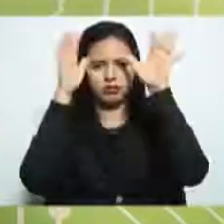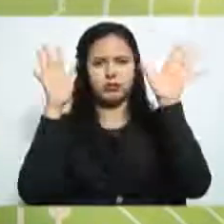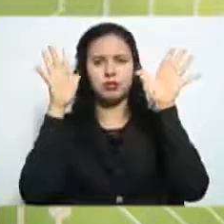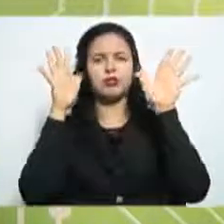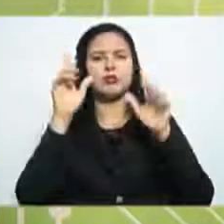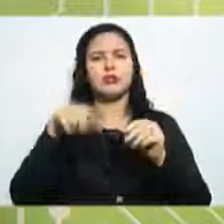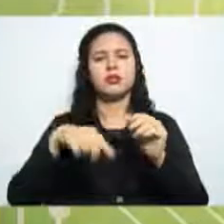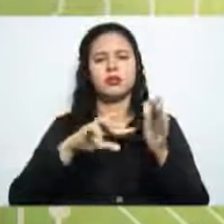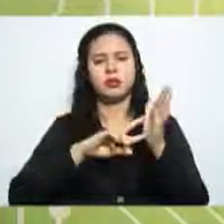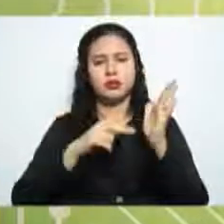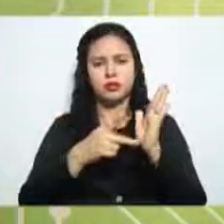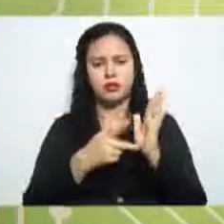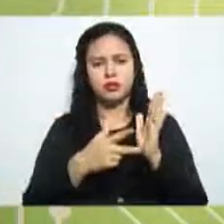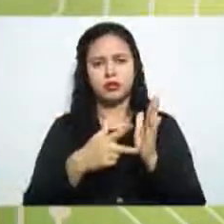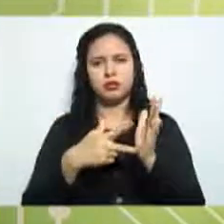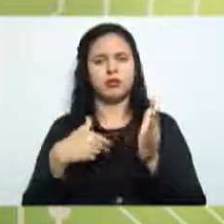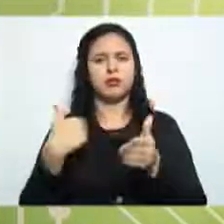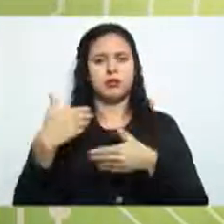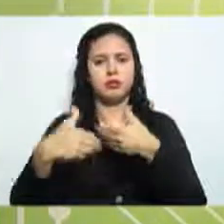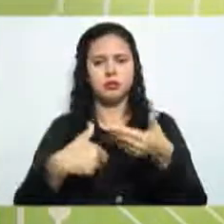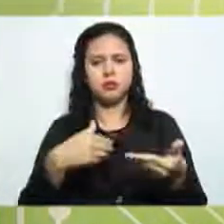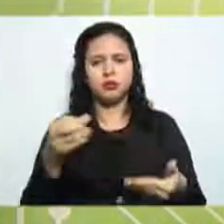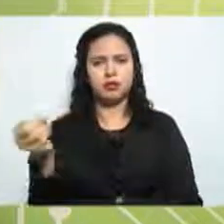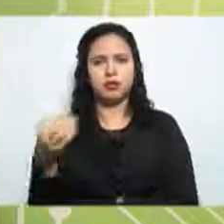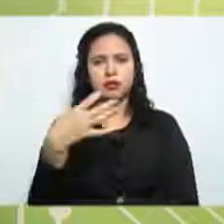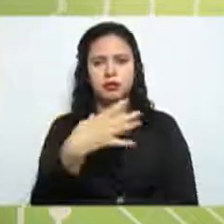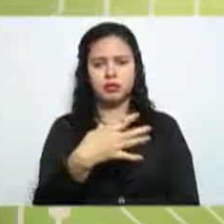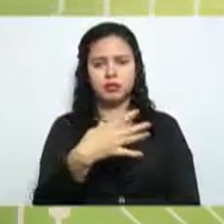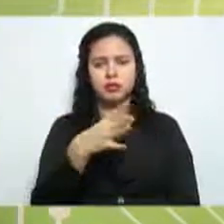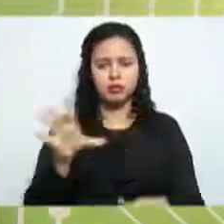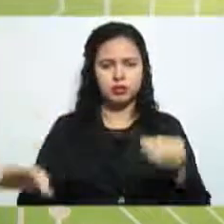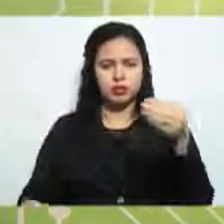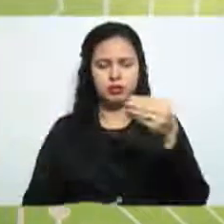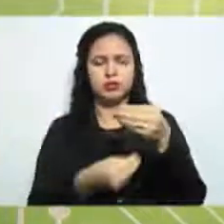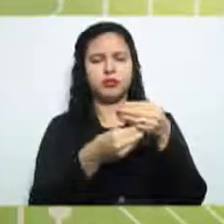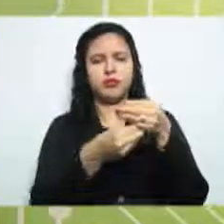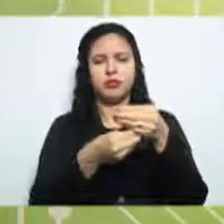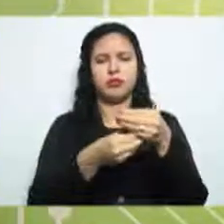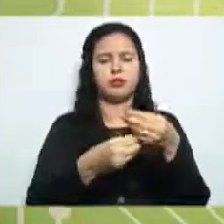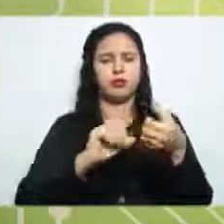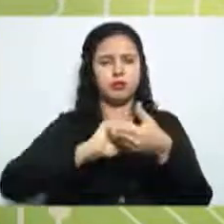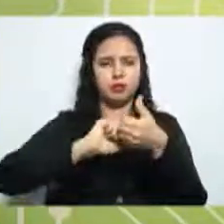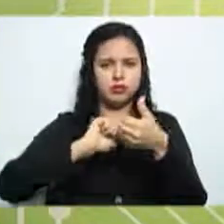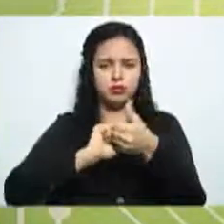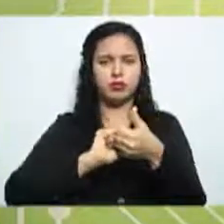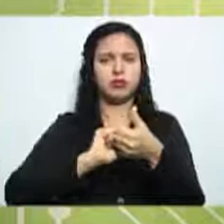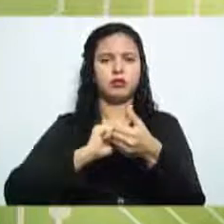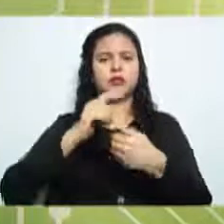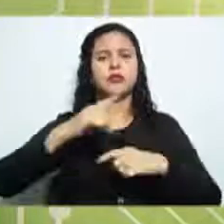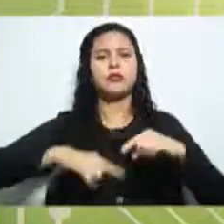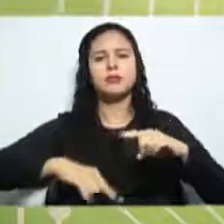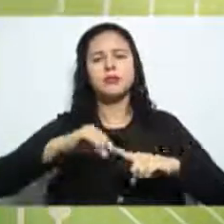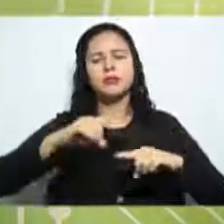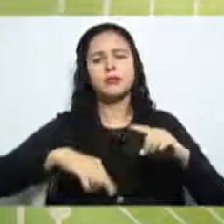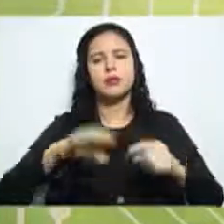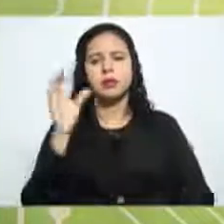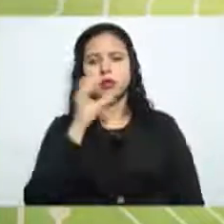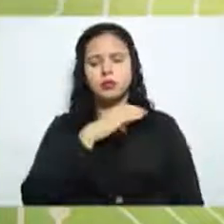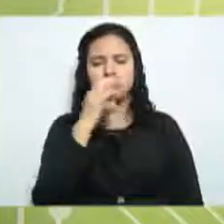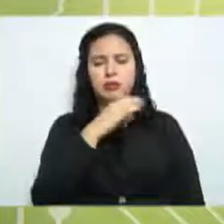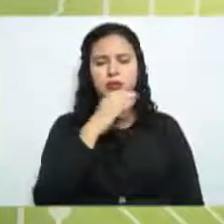um processo de modernização. Porque nós estamos acrescentando qualidade ao produto, dando